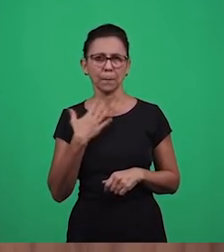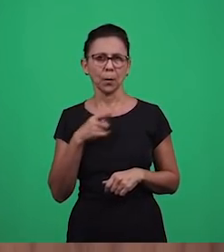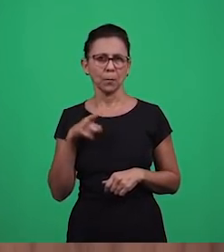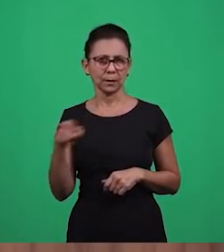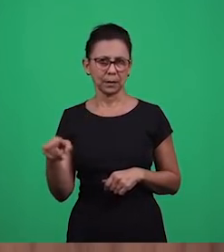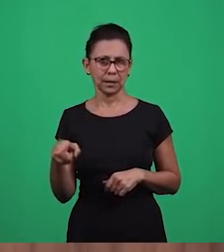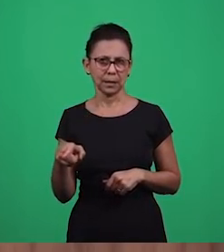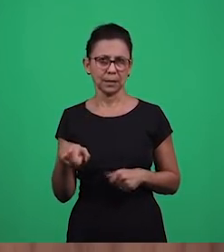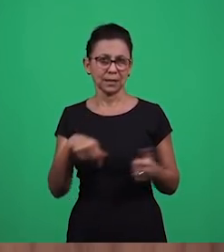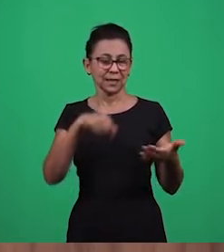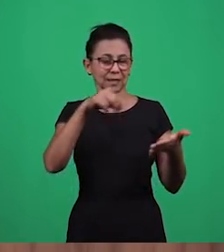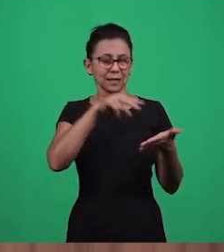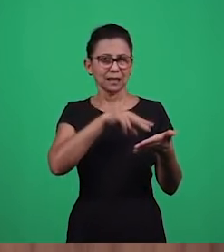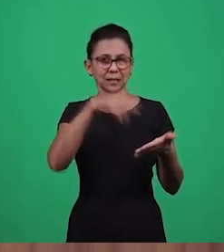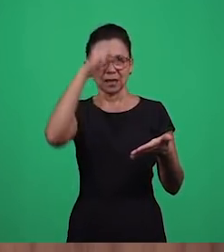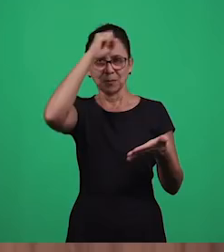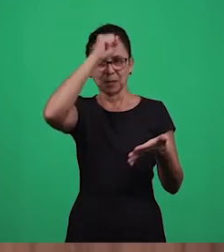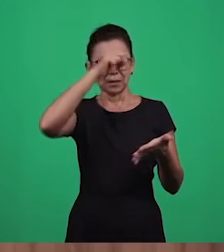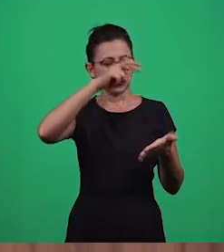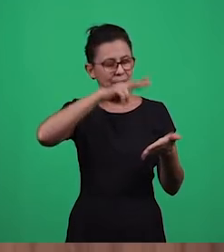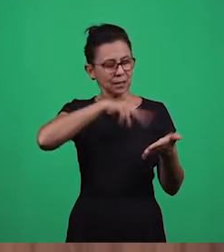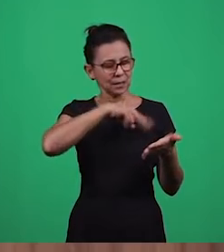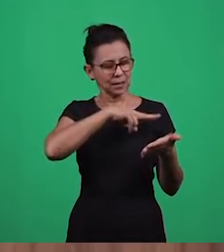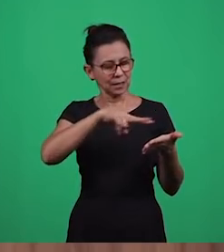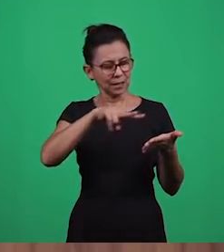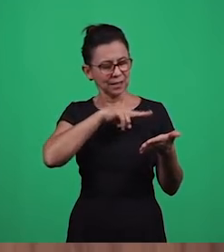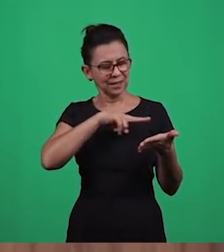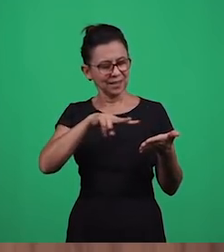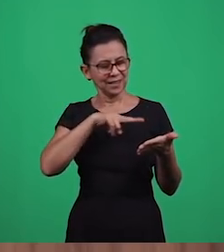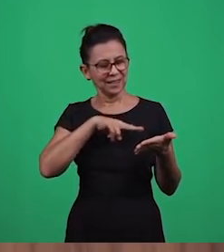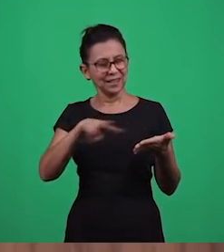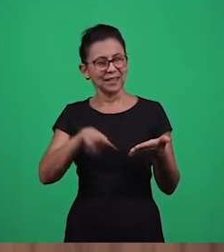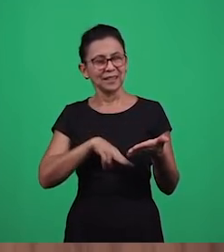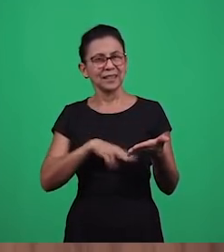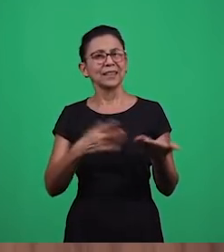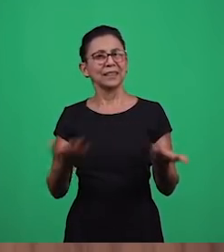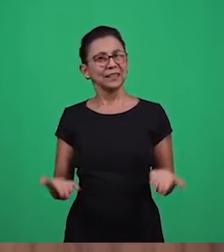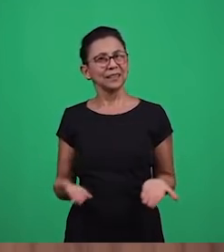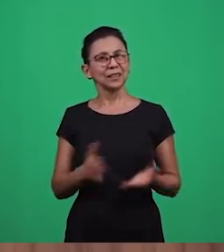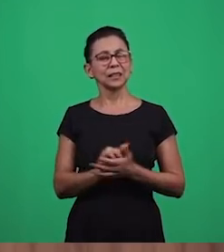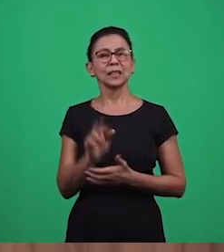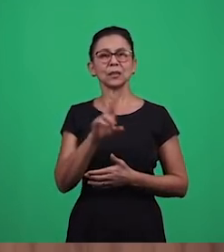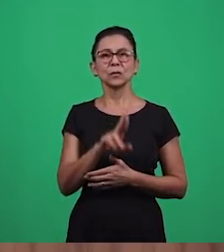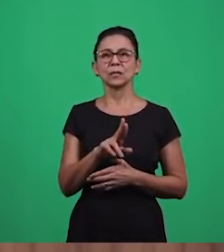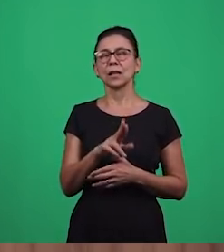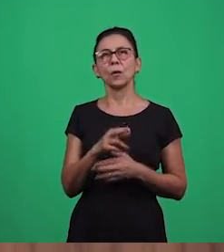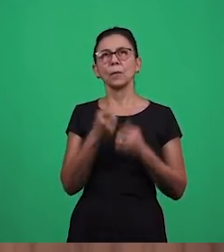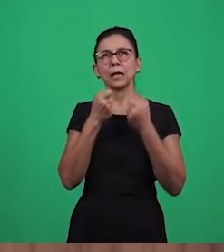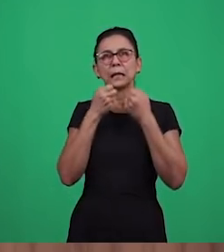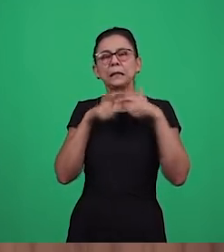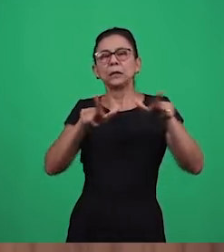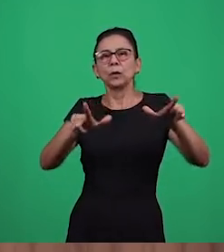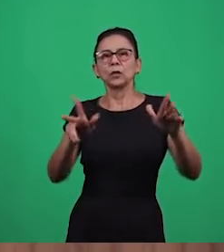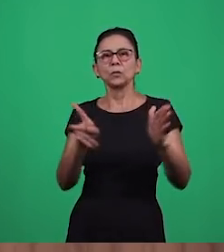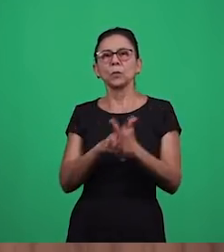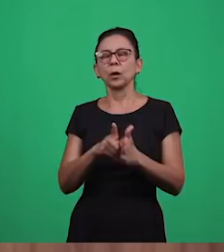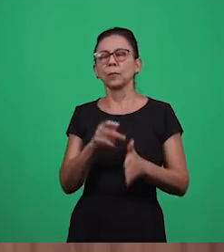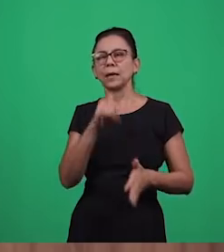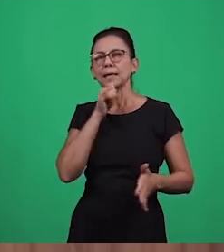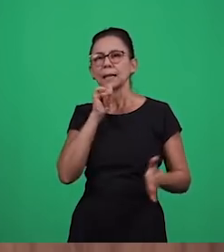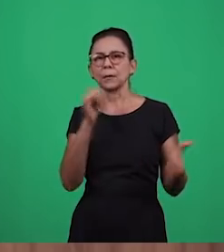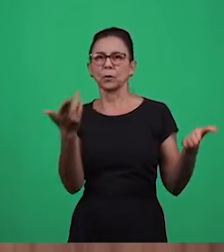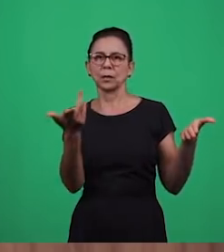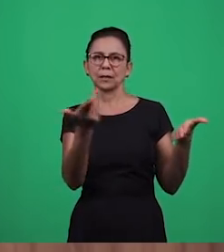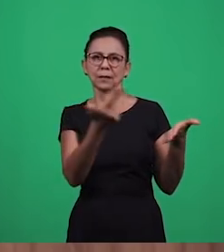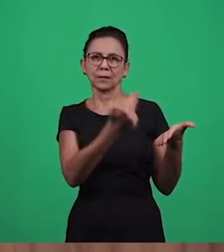que gostam muito de desenhar, é elaborar uma rotina por meio da linguagem imagética, por meio dos